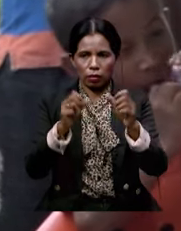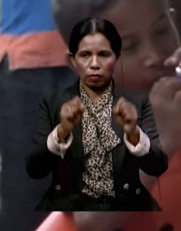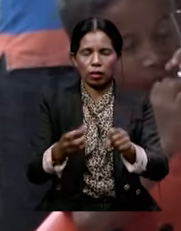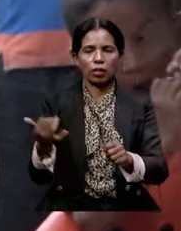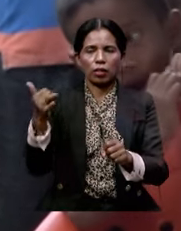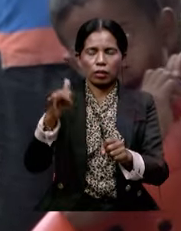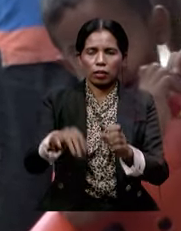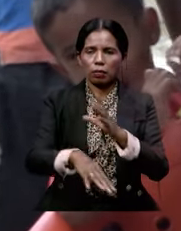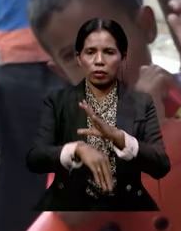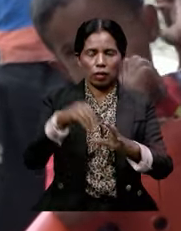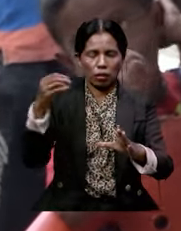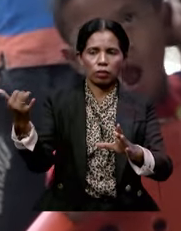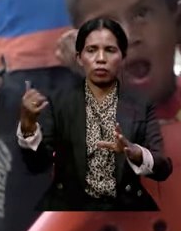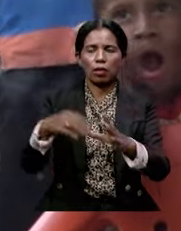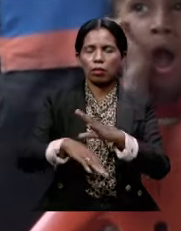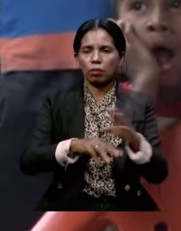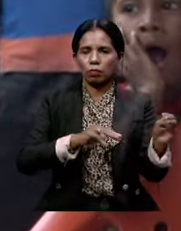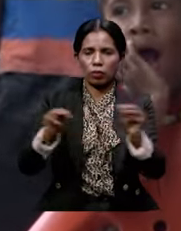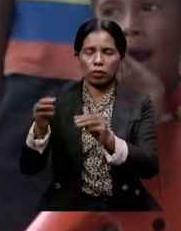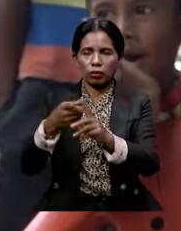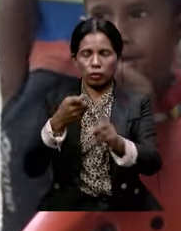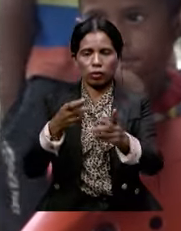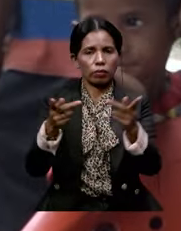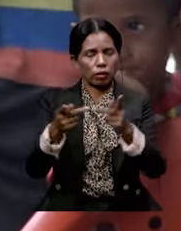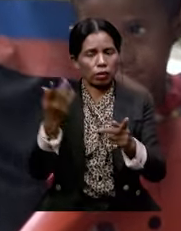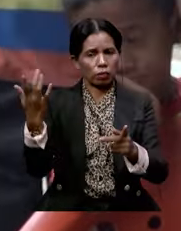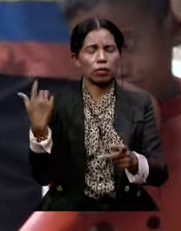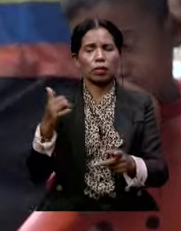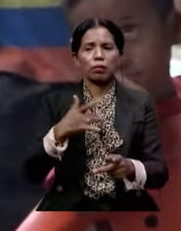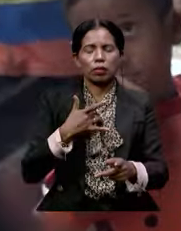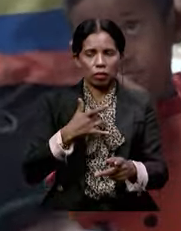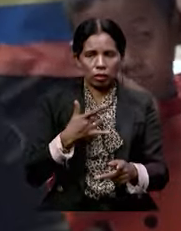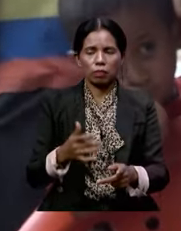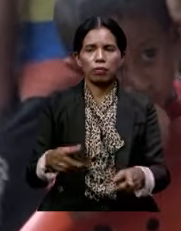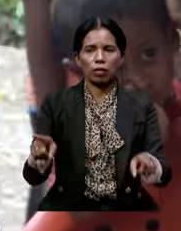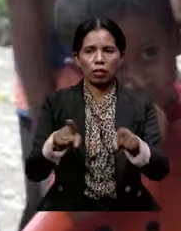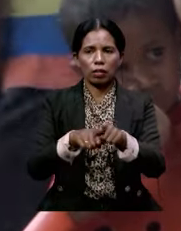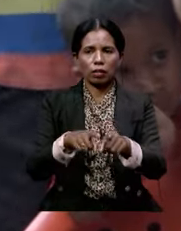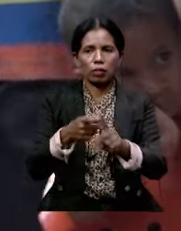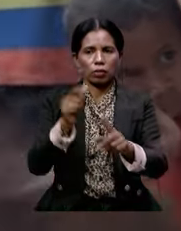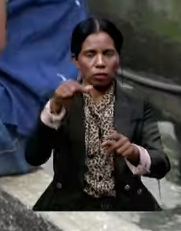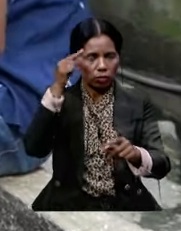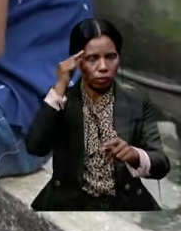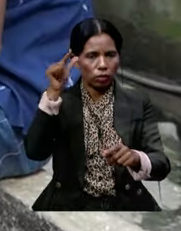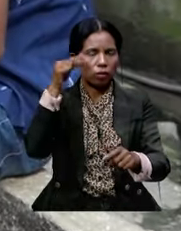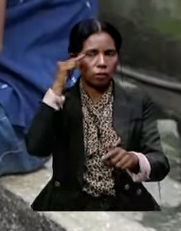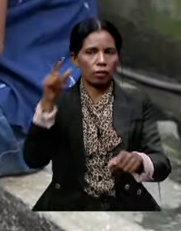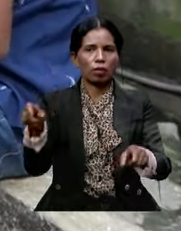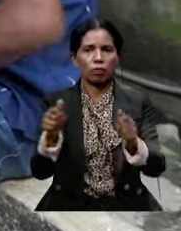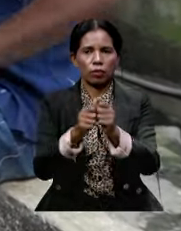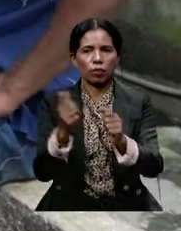mos sinte kata sira parte ia governo parte ia